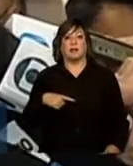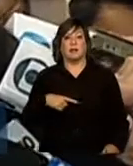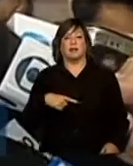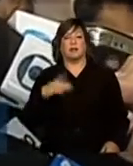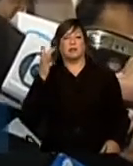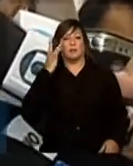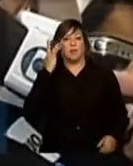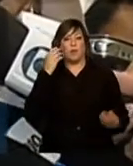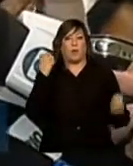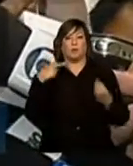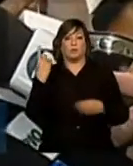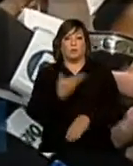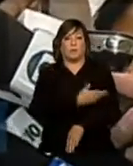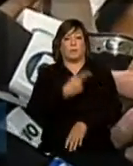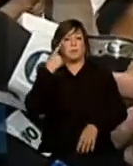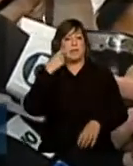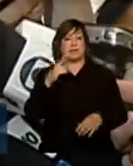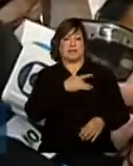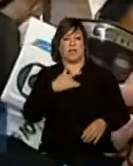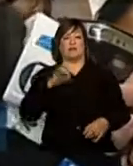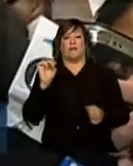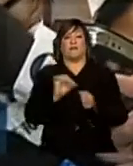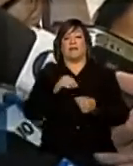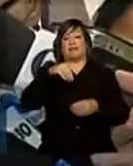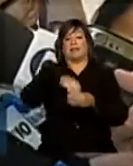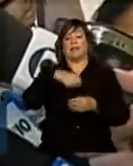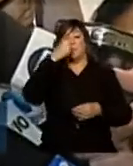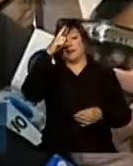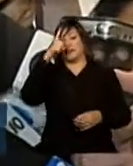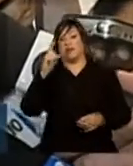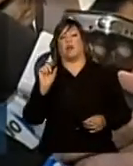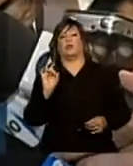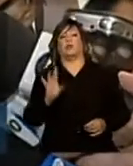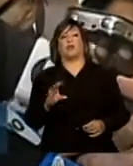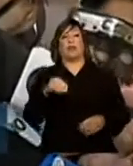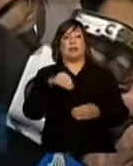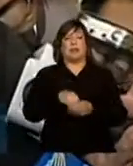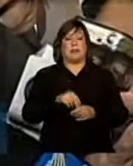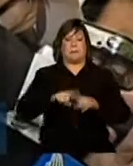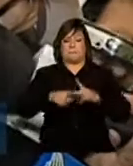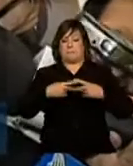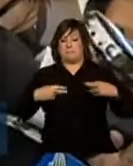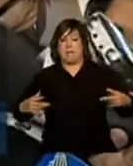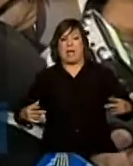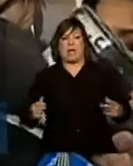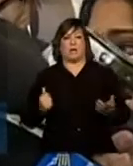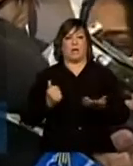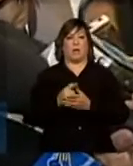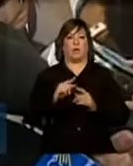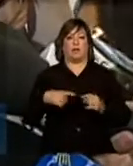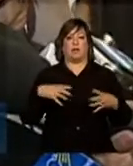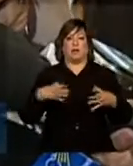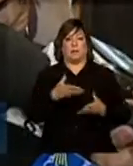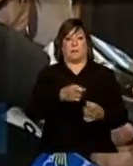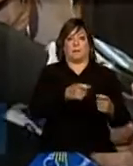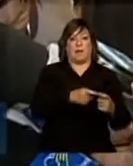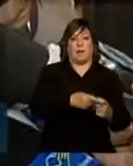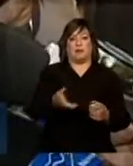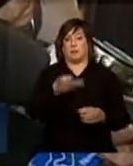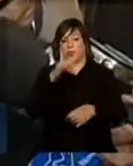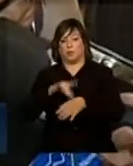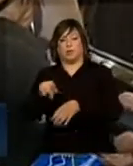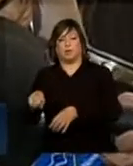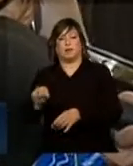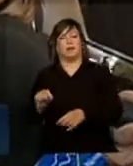mentalidade que acha que saúde só se faz dentro de hospital, só se faz com máquina, com equipamento entre o médico e o paciente, ou